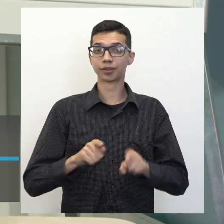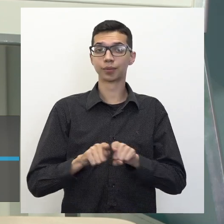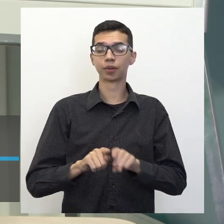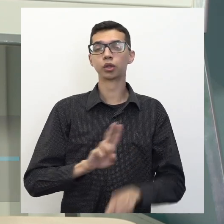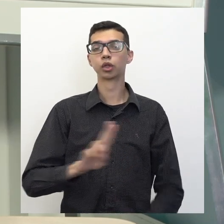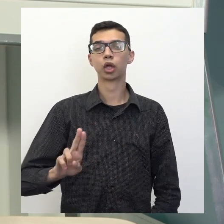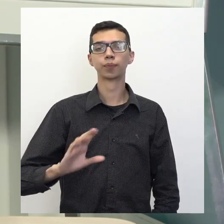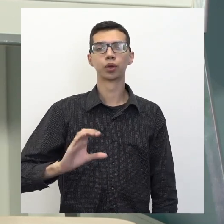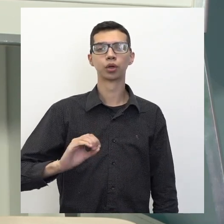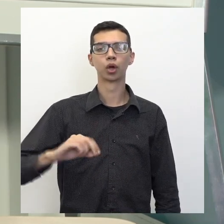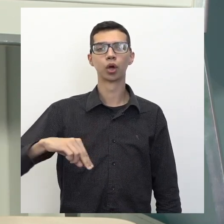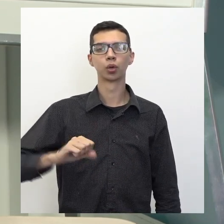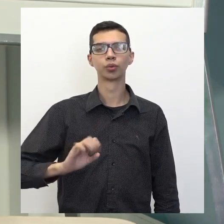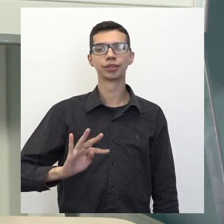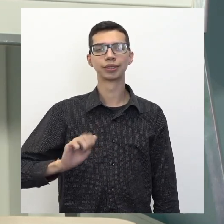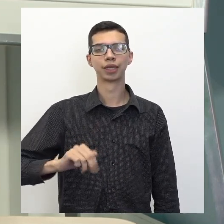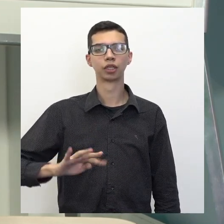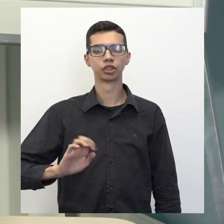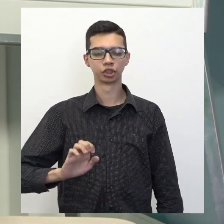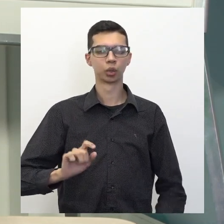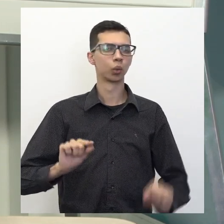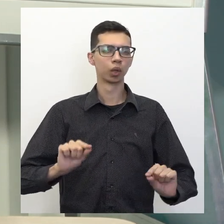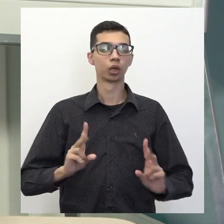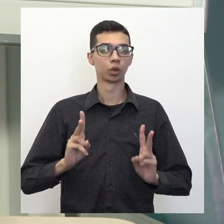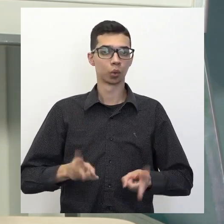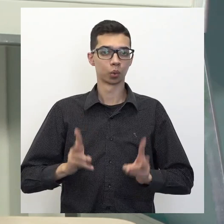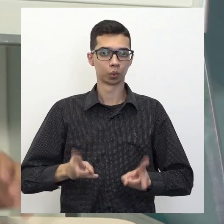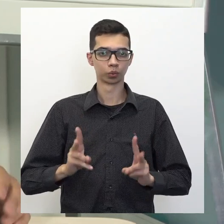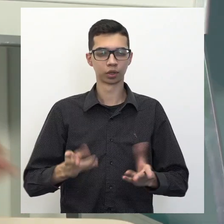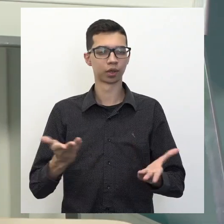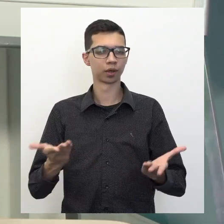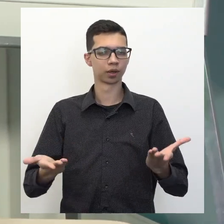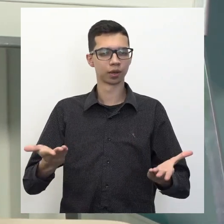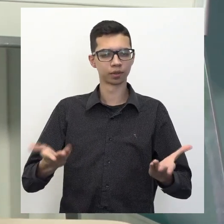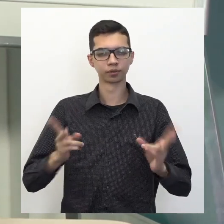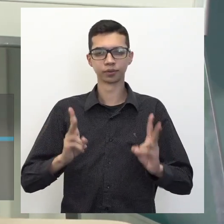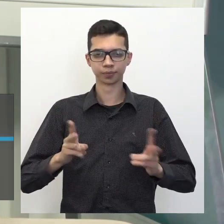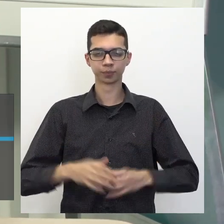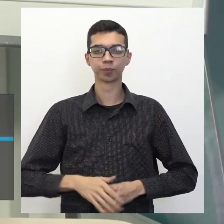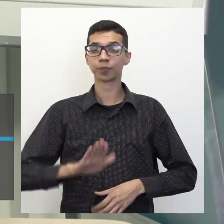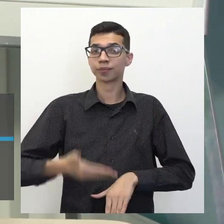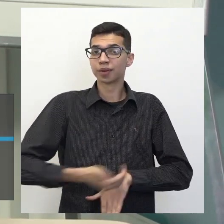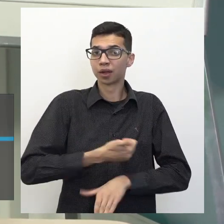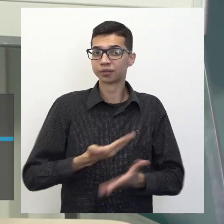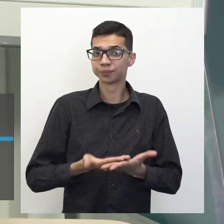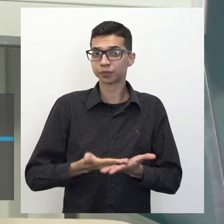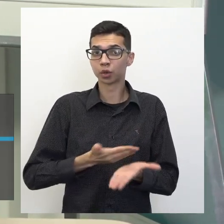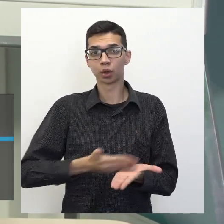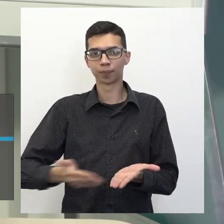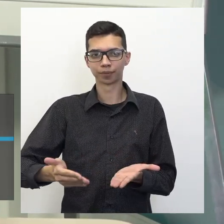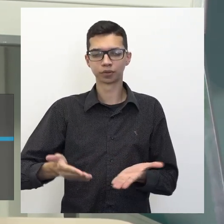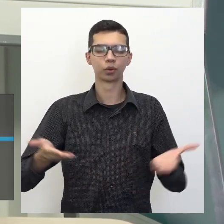equilíbrio correspondente. Antes disso, antes de começar a nossa aula no dia de hoje, que eu pedi para